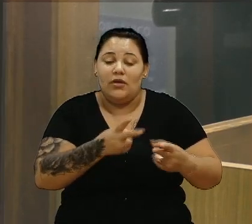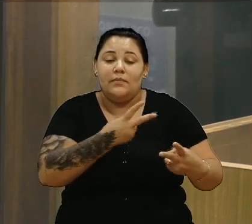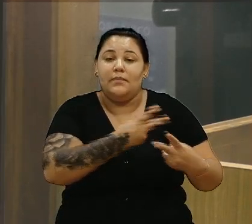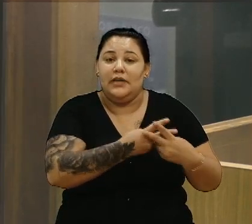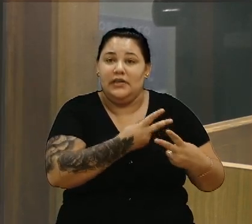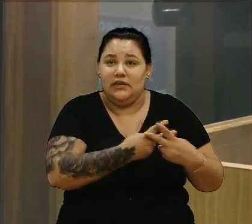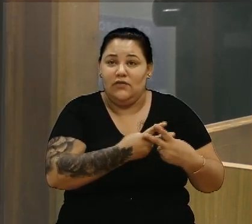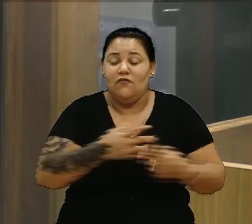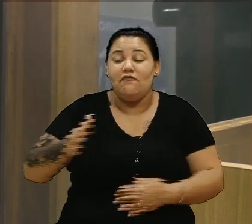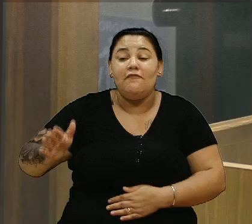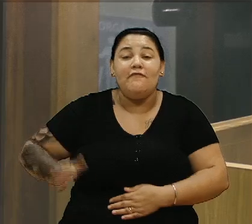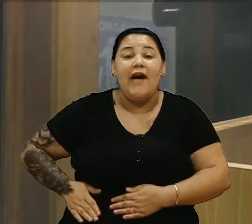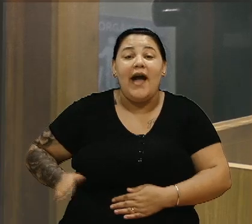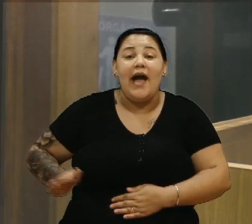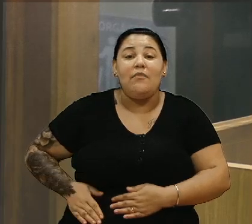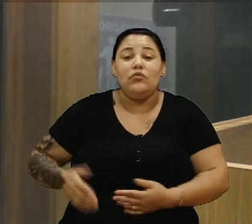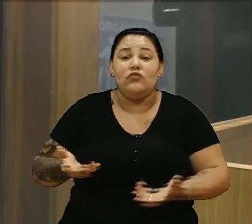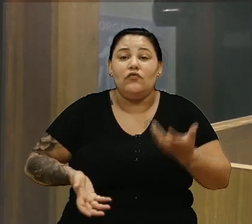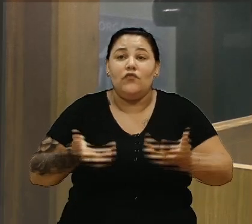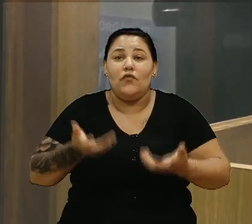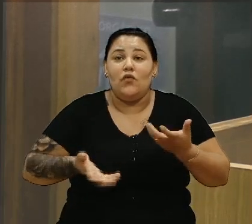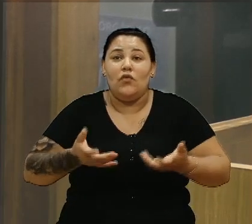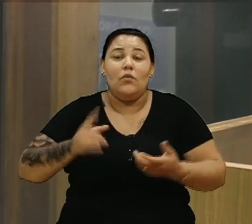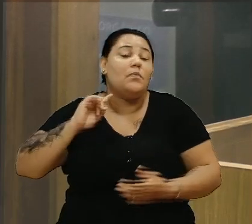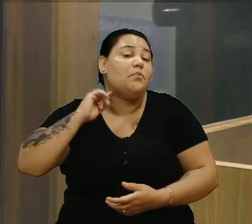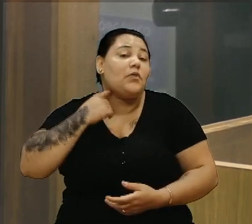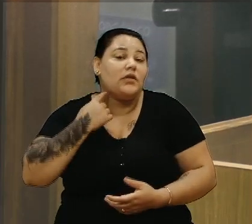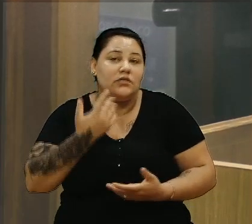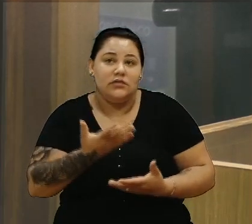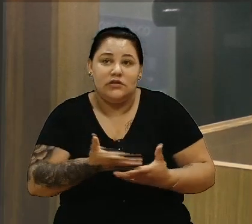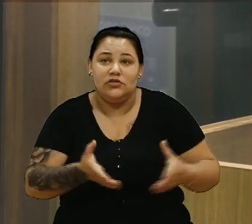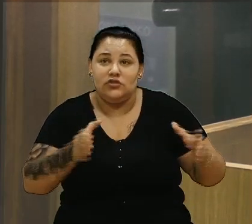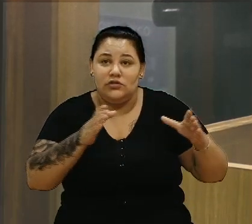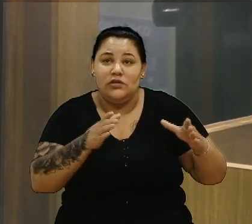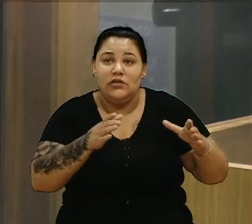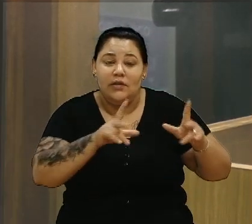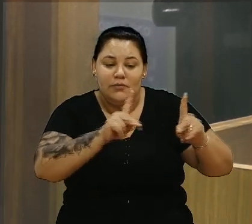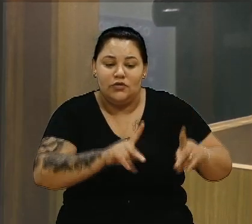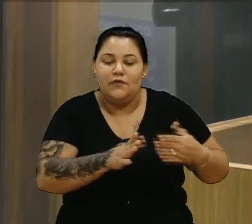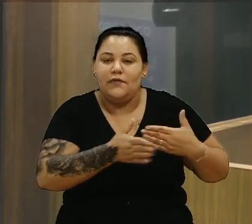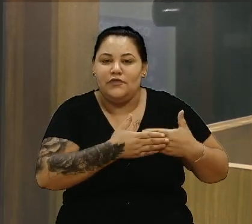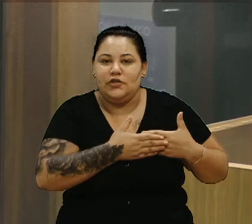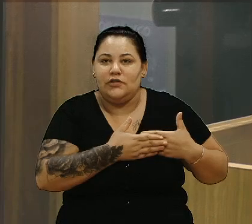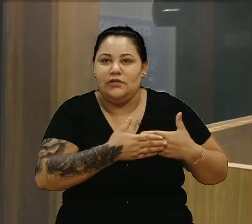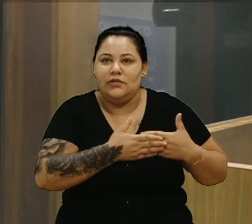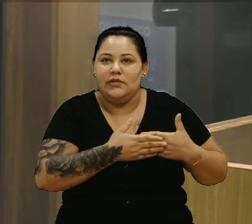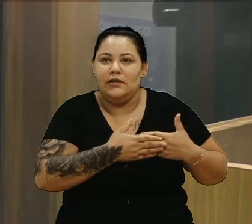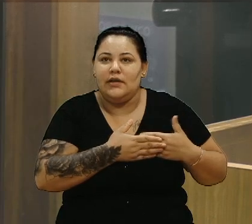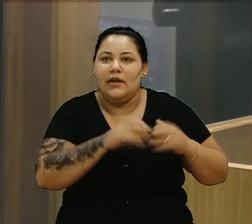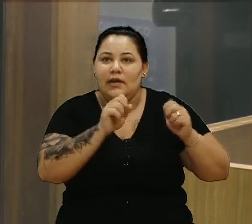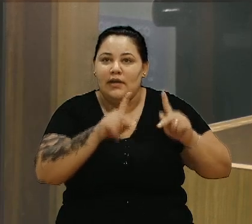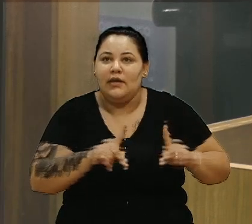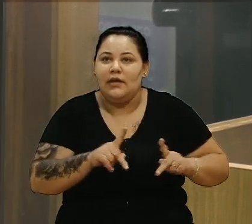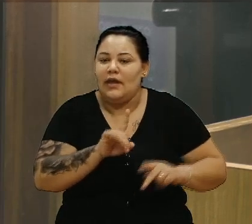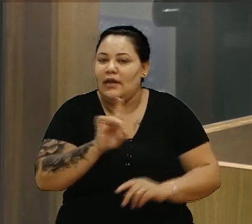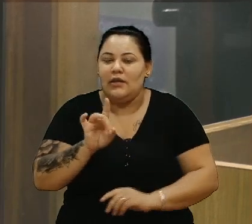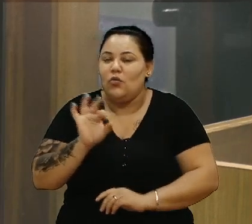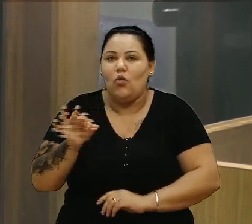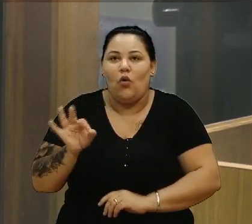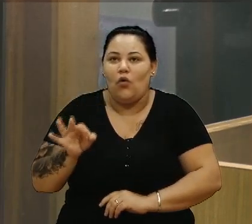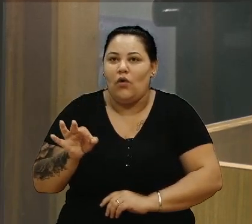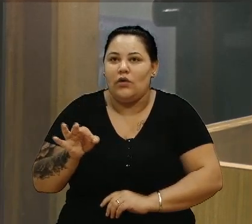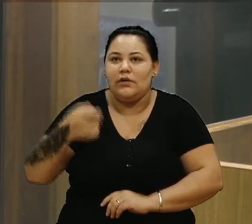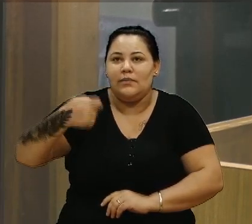em lixeira, levando para a delegacia, e a pessoa acabou ficando fechada. Quem discorda disso deve falar com a Maria do Rosário, fazer